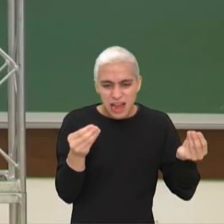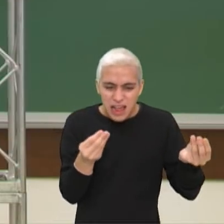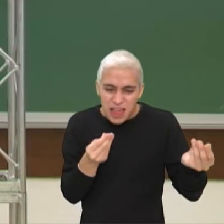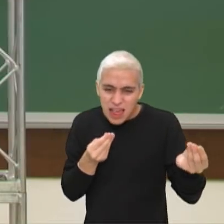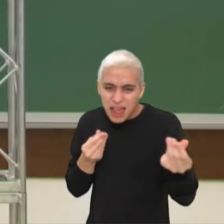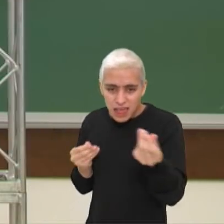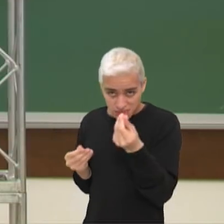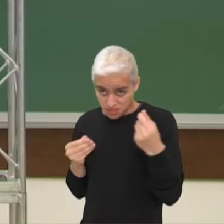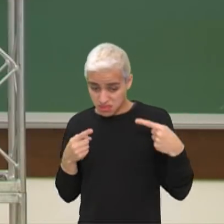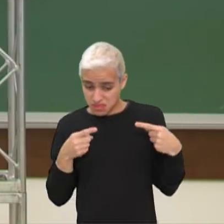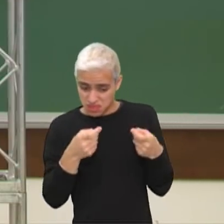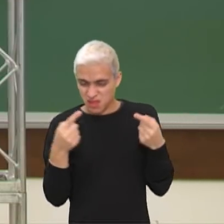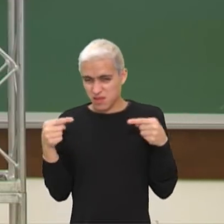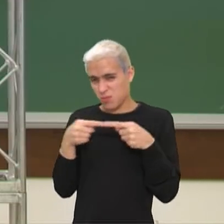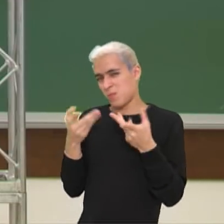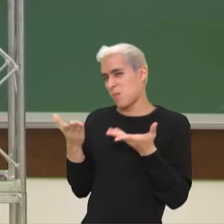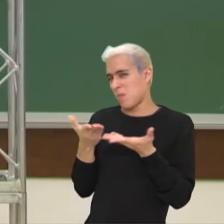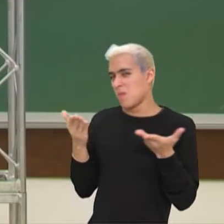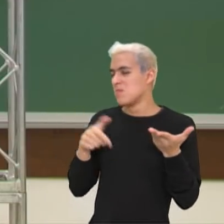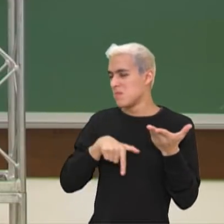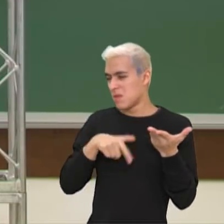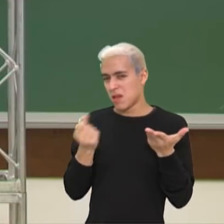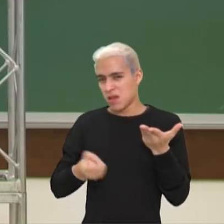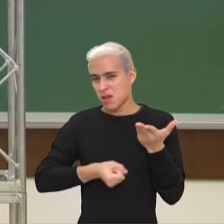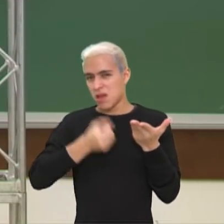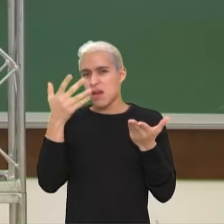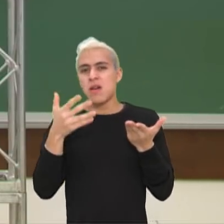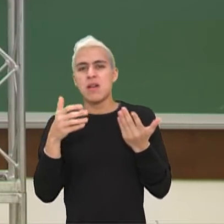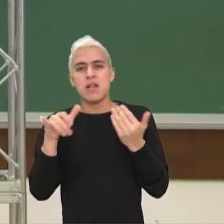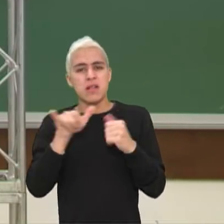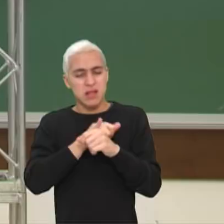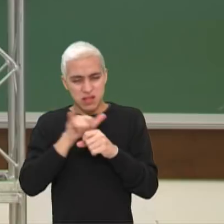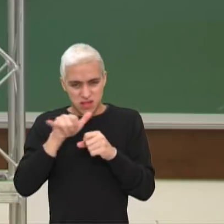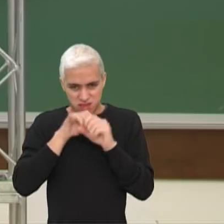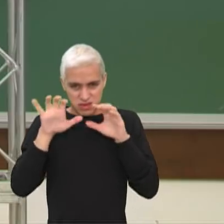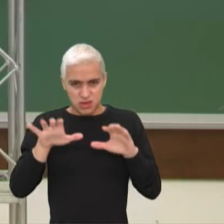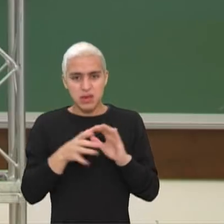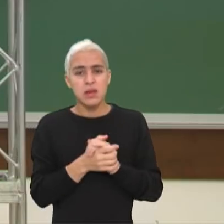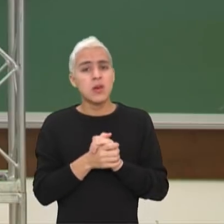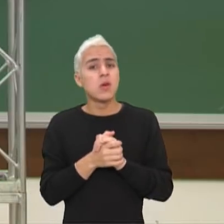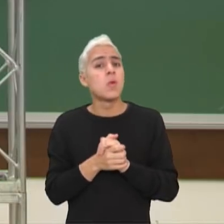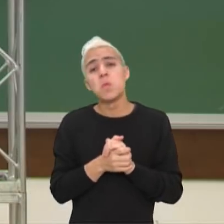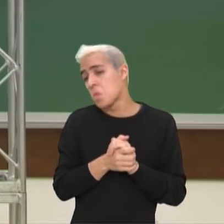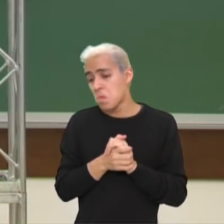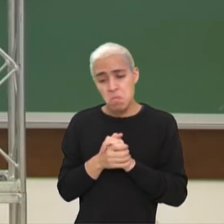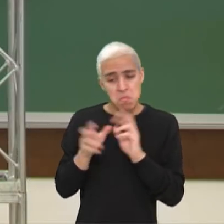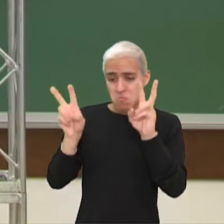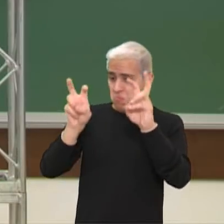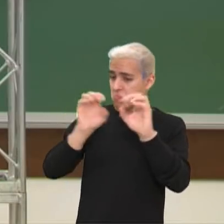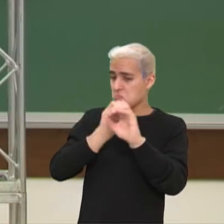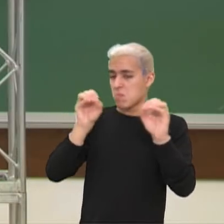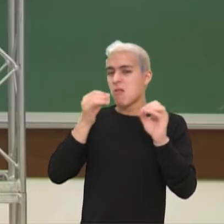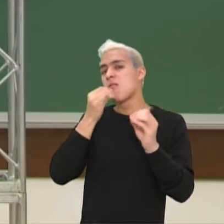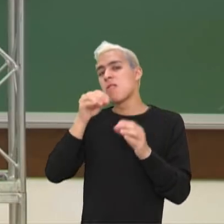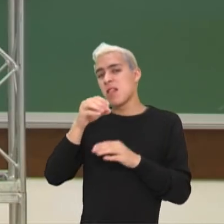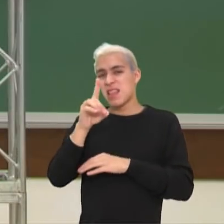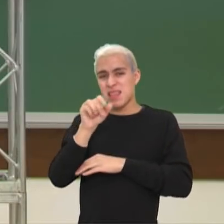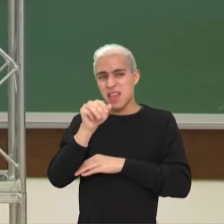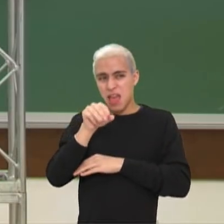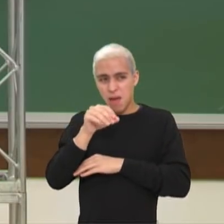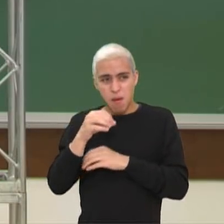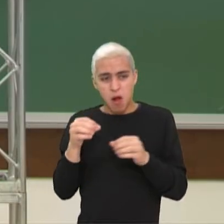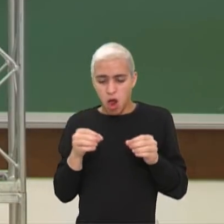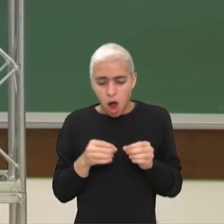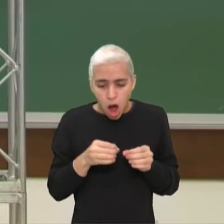e até batalhas de hoje em dia, né, que tem alguns jogos de estratégia, e os jogos que não tem tema. Por exemplo, o jogo de dama. O jogo de